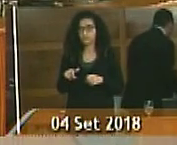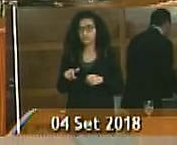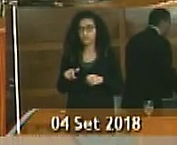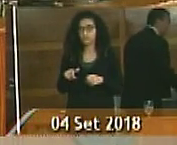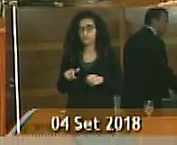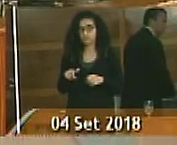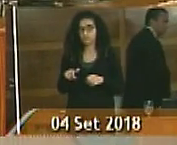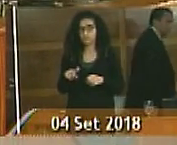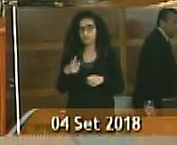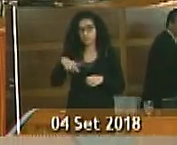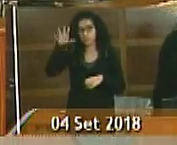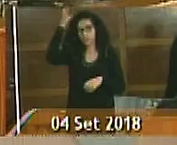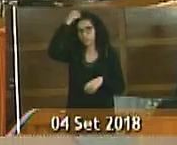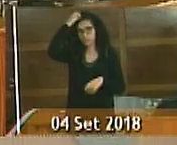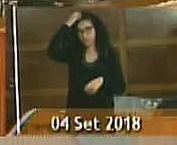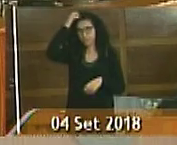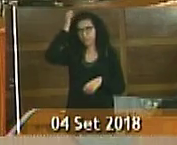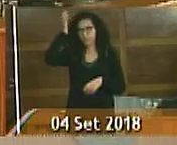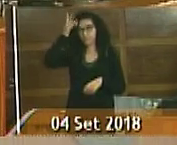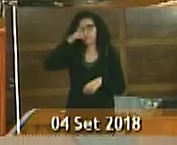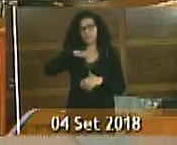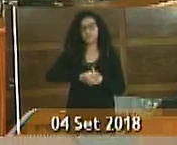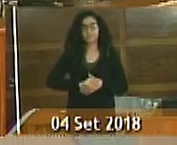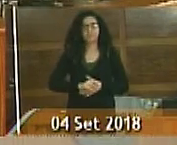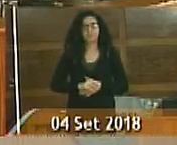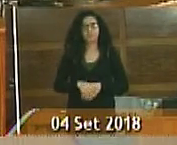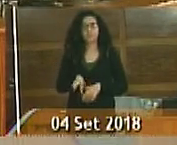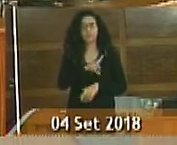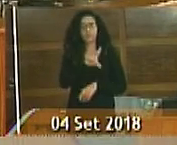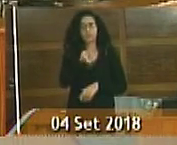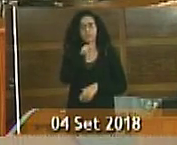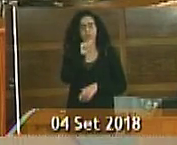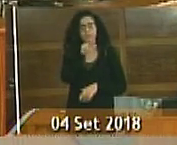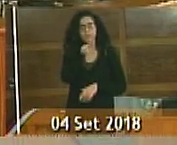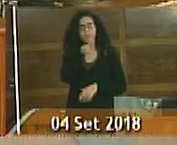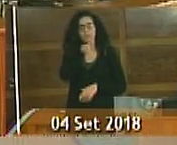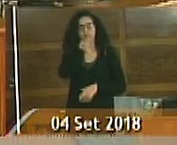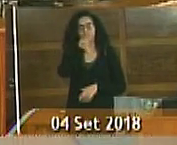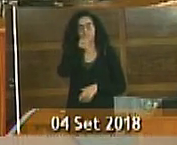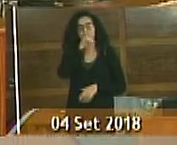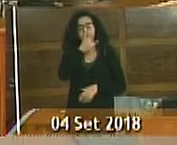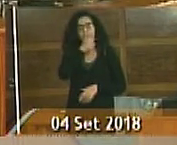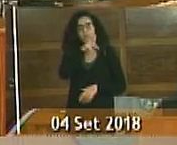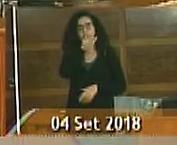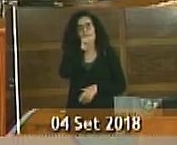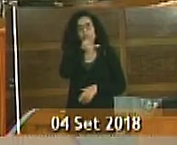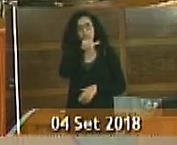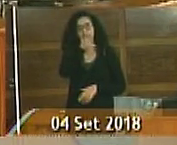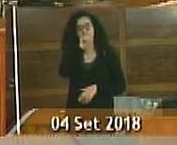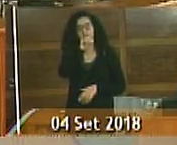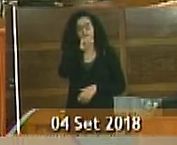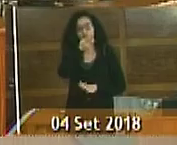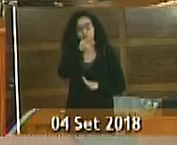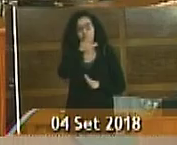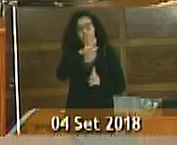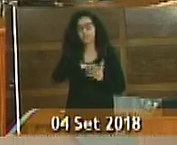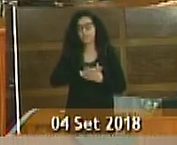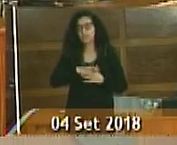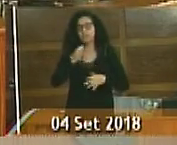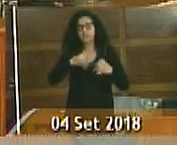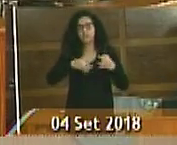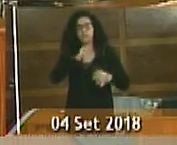Itapirapuã, Angra dos Reis, RJ, em nome de Paulo Trel, objeto do processo administrativo